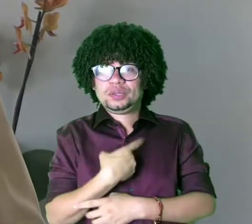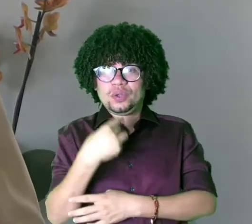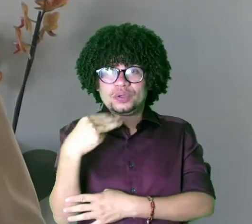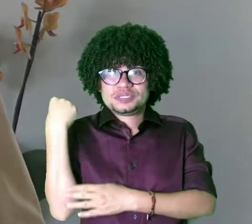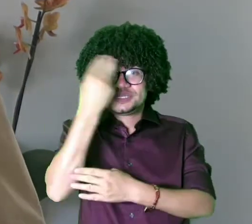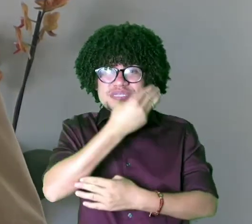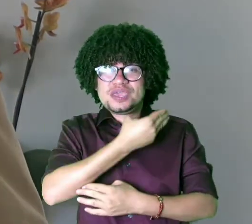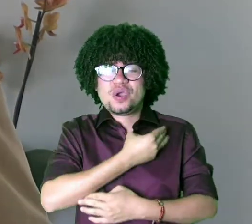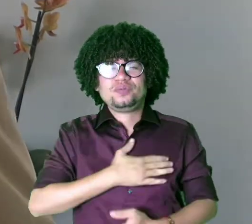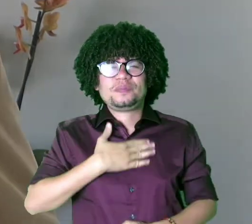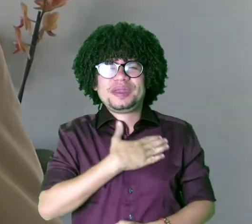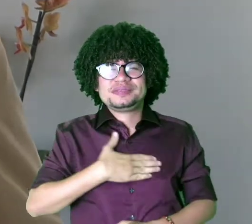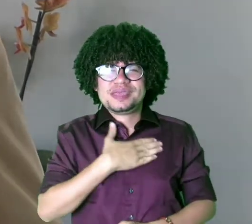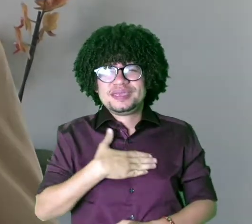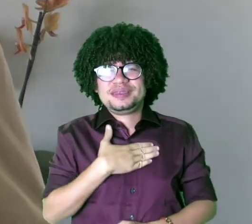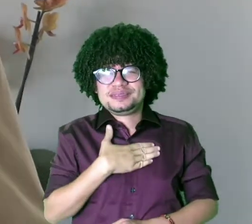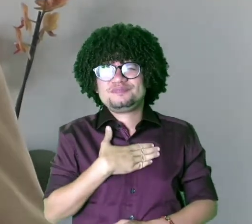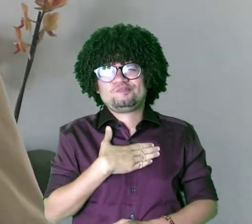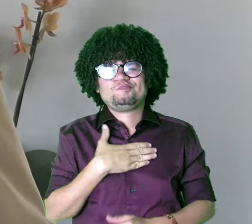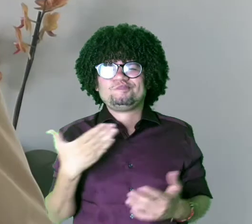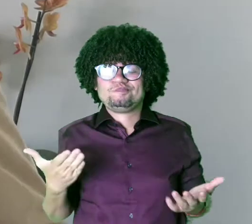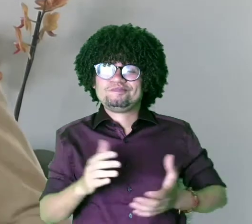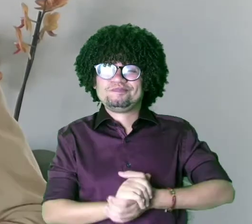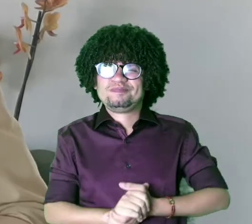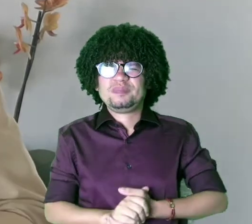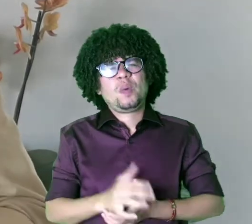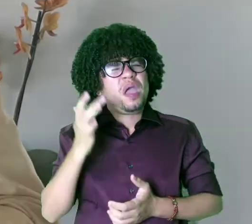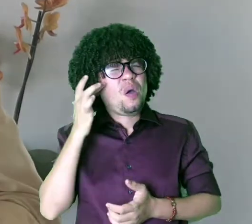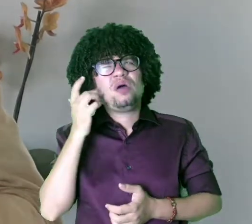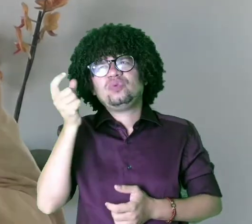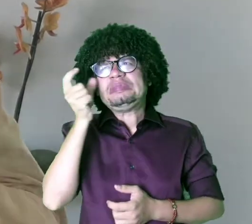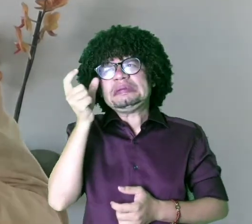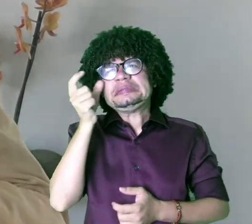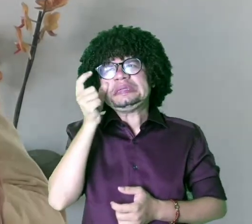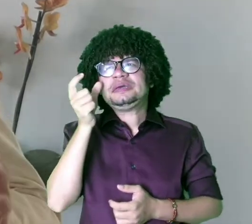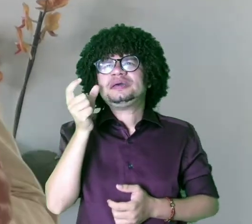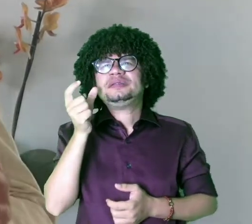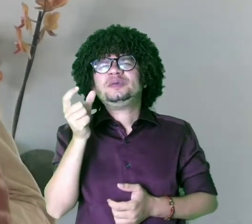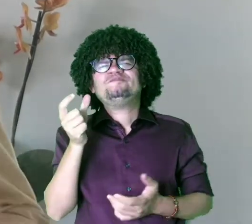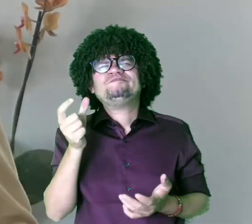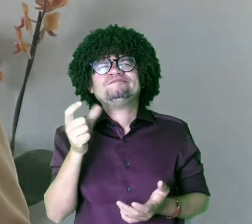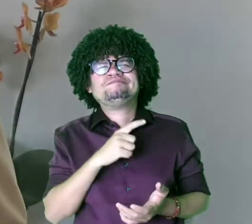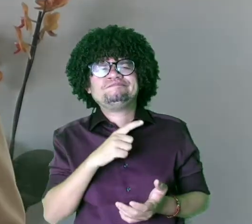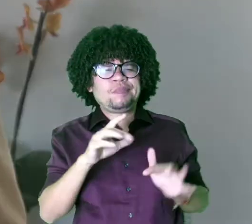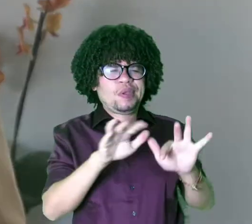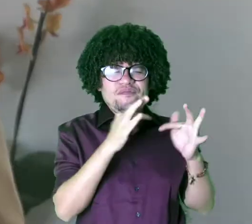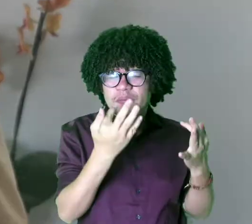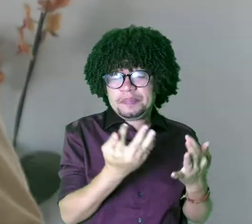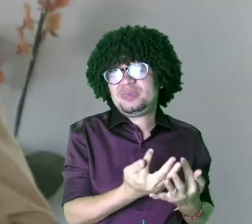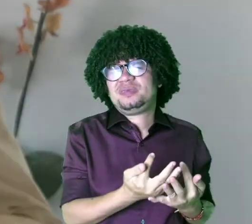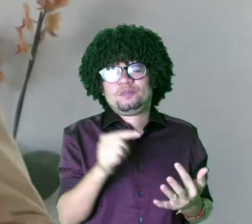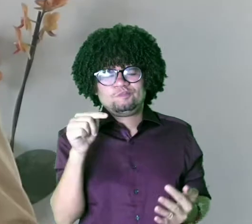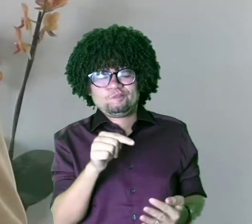Prazeres. E é interessante que dentro deste mundo